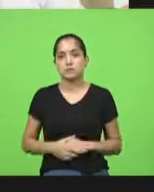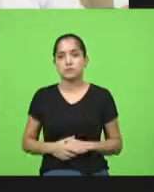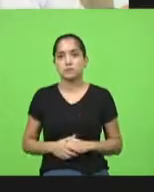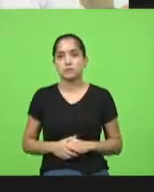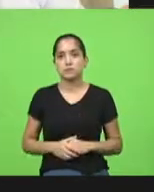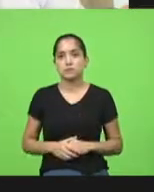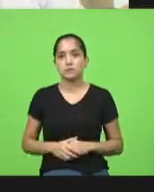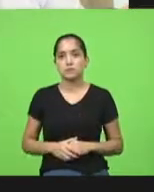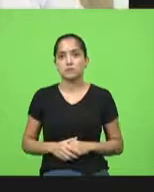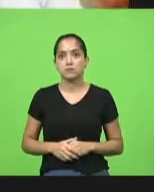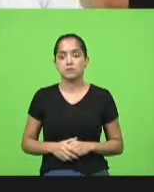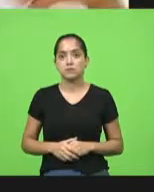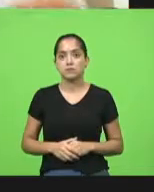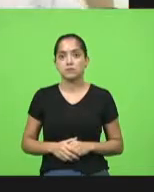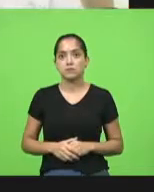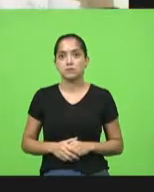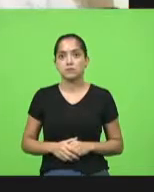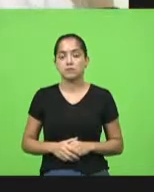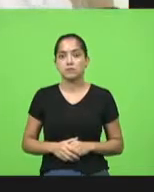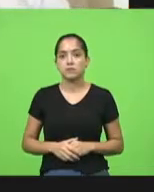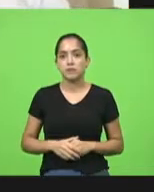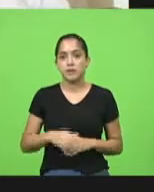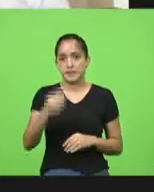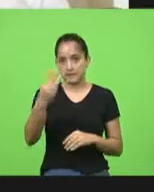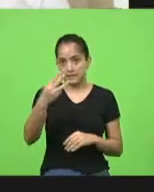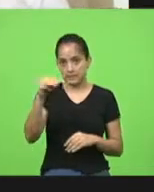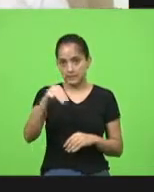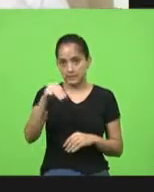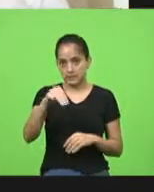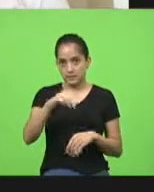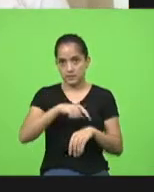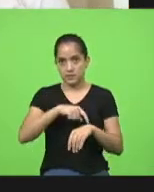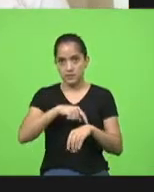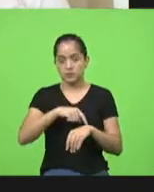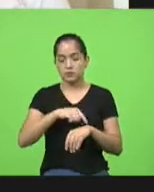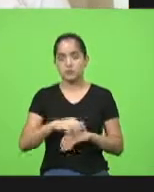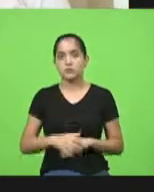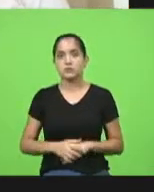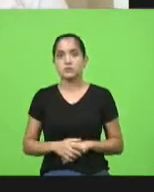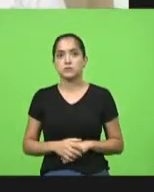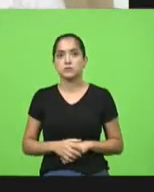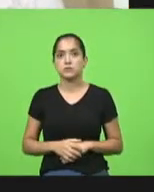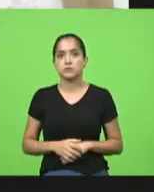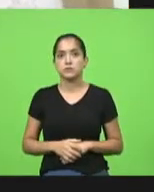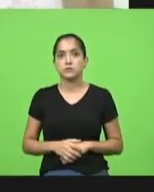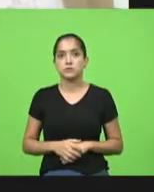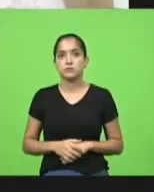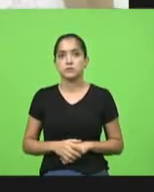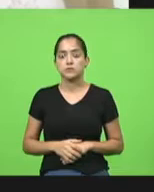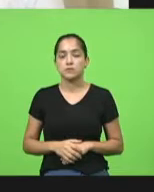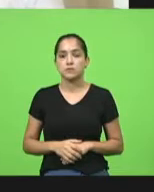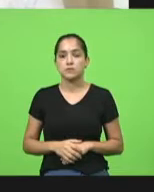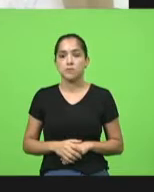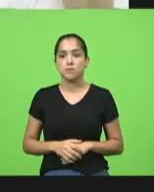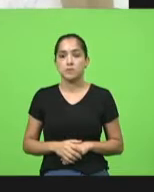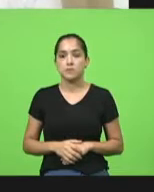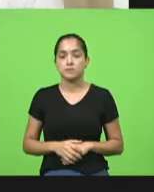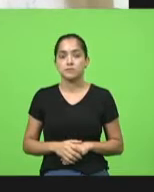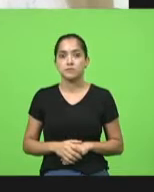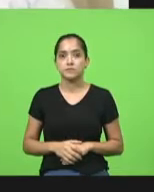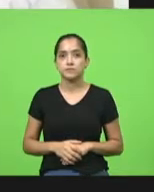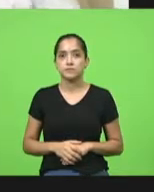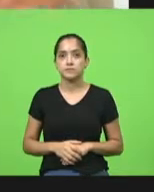Não, pode ser. 3 minutos, né, presidente? Para encaminhamento de voto, porque Vossa Excelência já fez uso da palavra na discussão. Então, para encaminhamento de